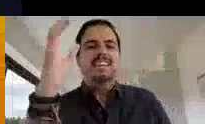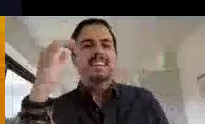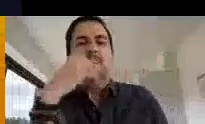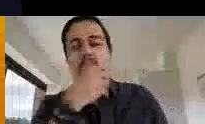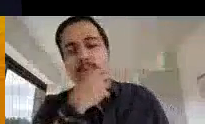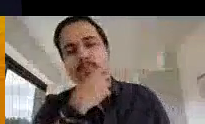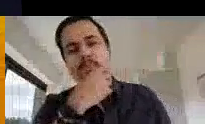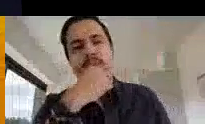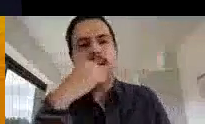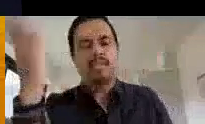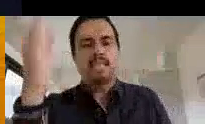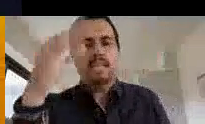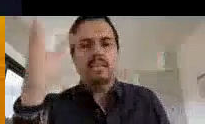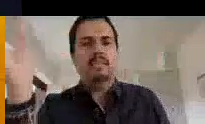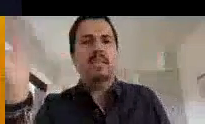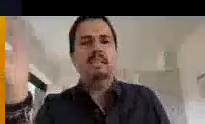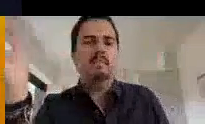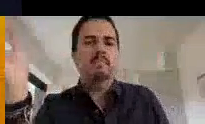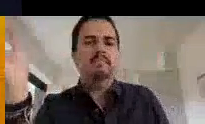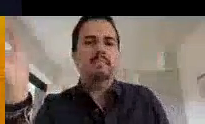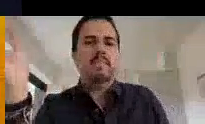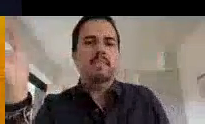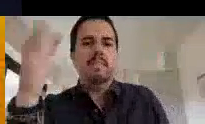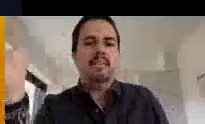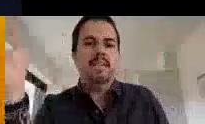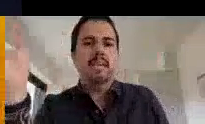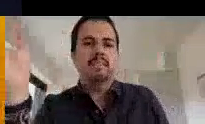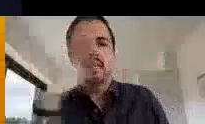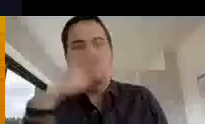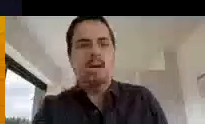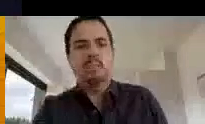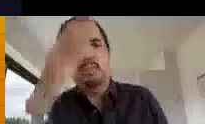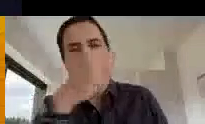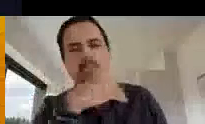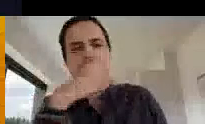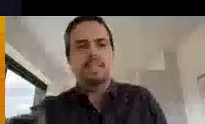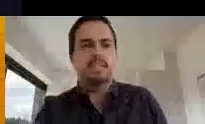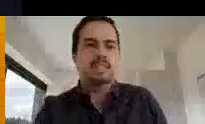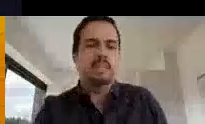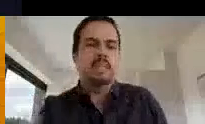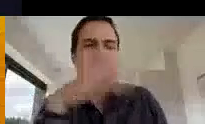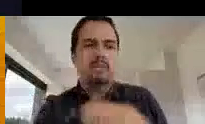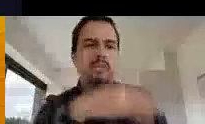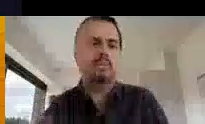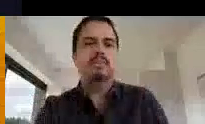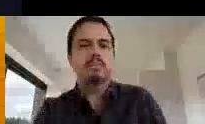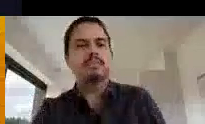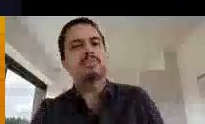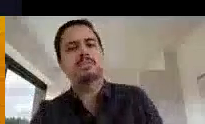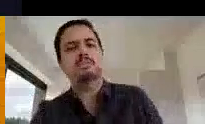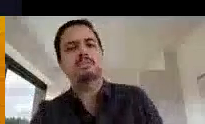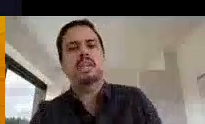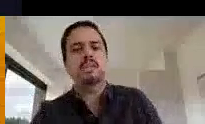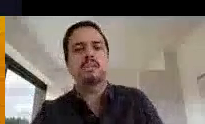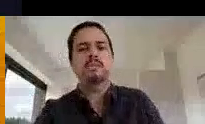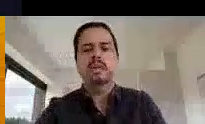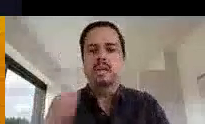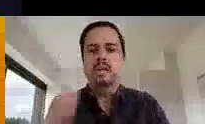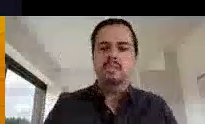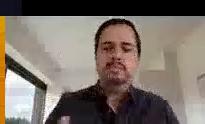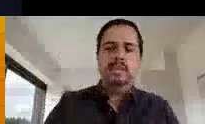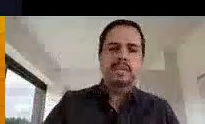ao ano. Pô, muito legal. Aí você tira a inflação, dá, sei lá, 3, 4, 5, né? Se você cresceu 5, a inflação deu 5,